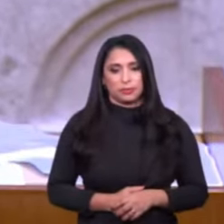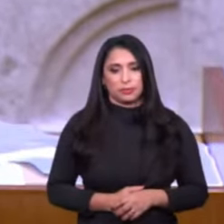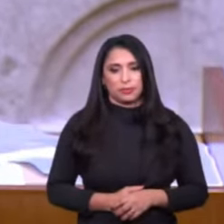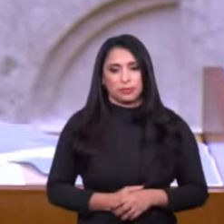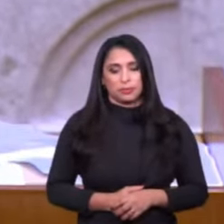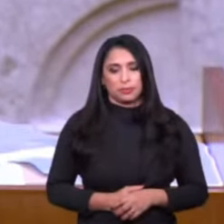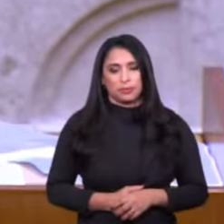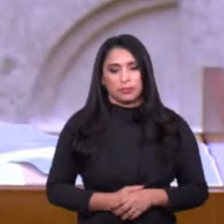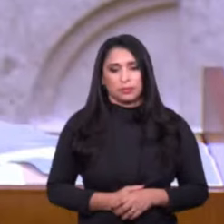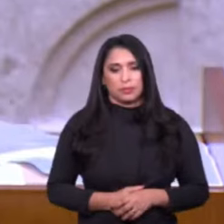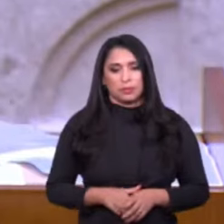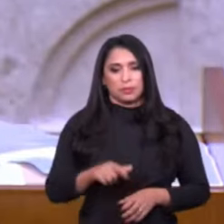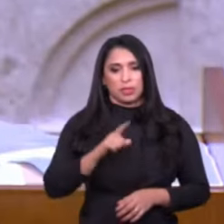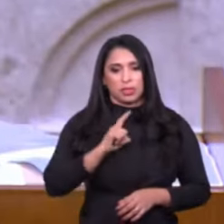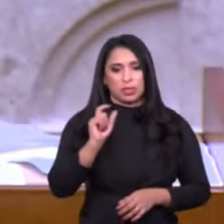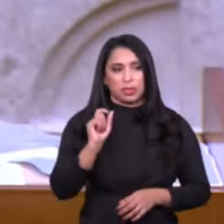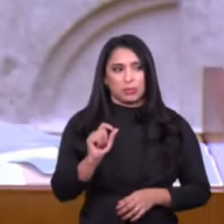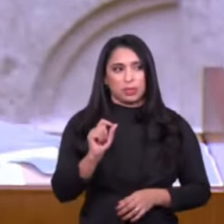e fixando